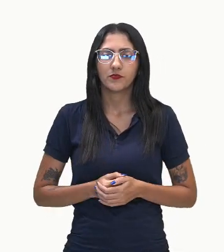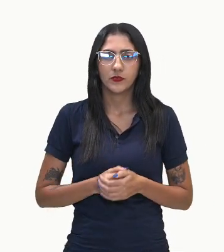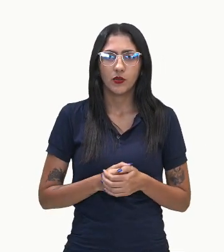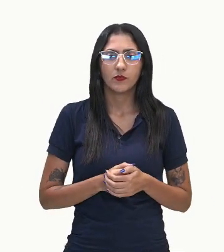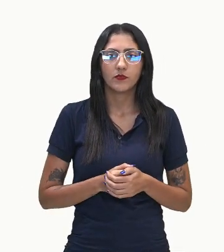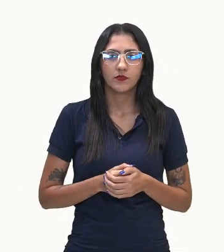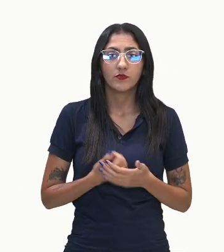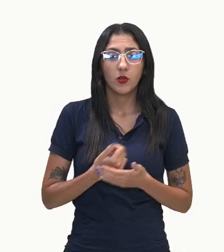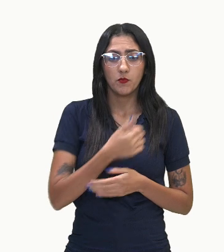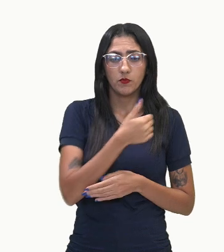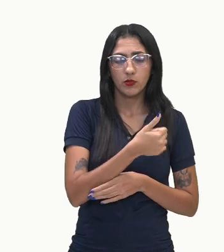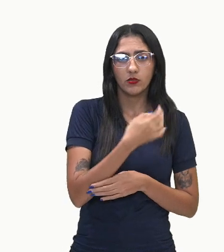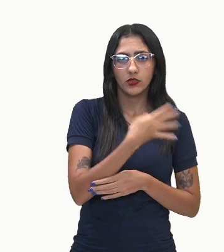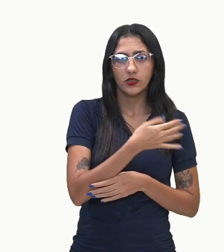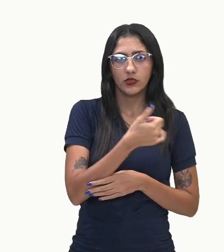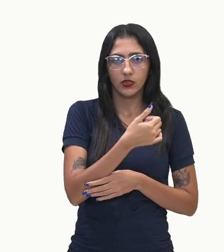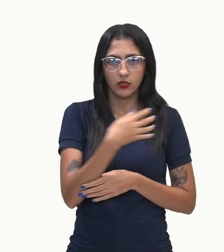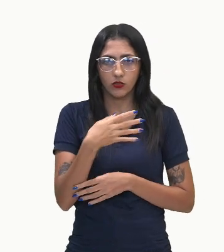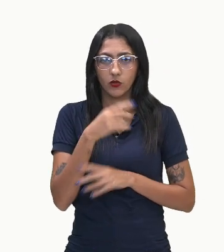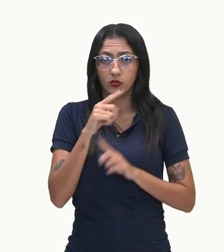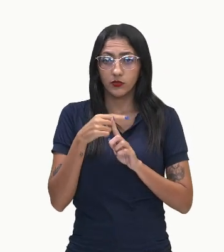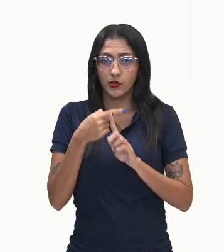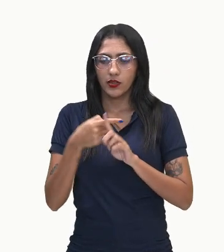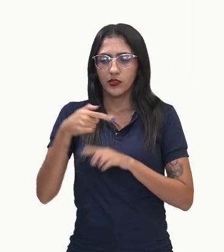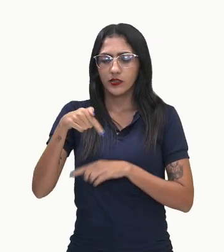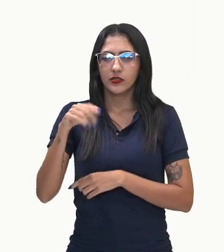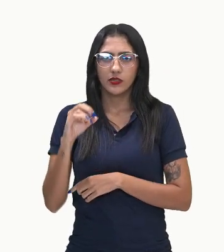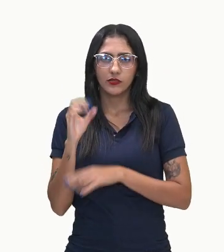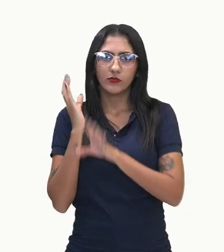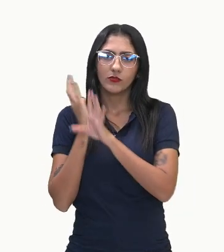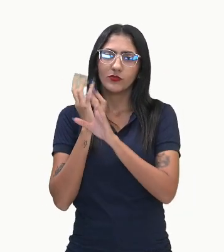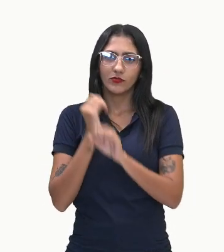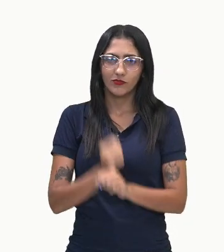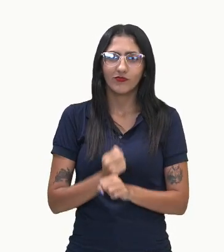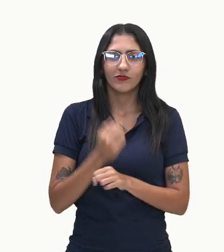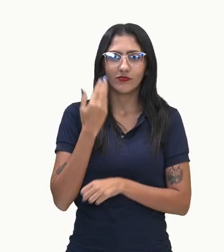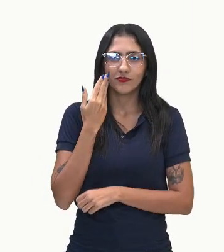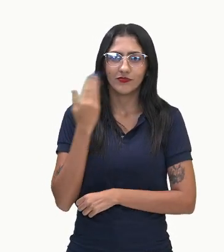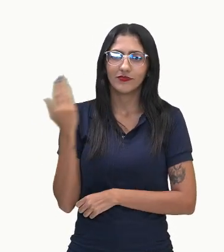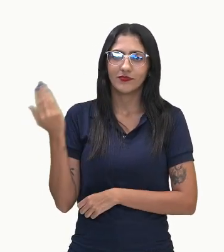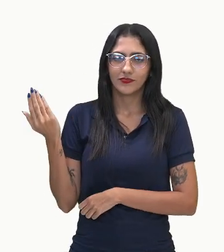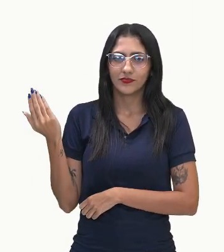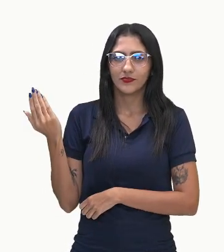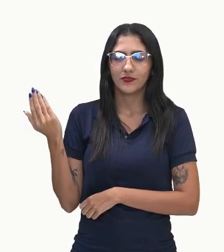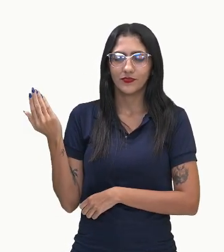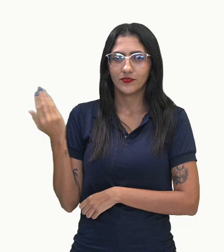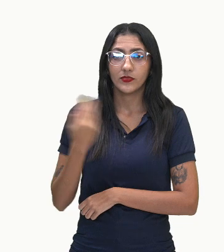1.414 mais R$ 70,70, eu vou obter um salário de